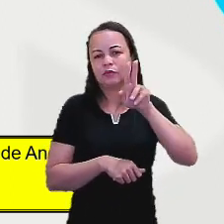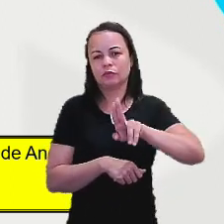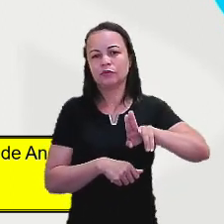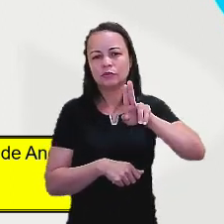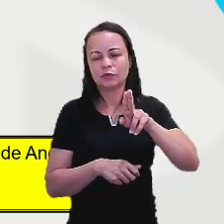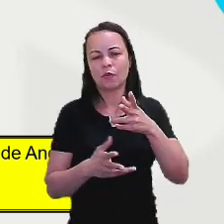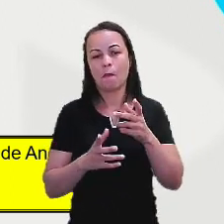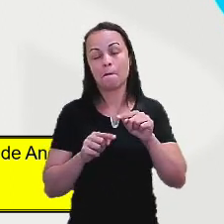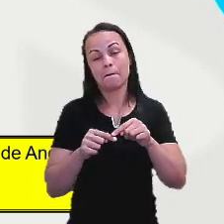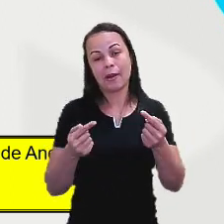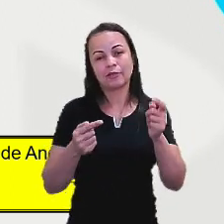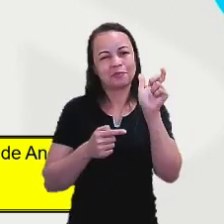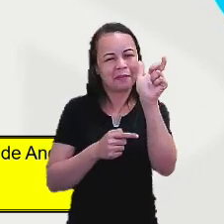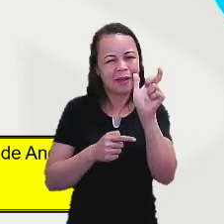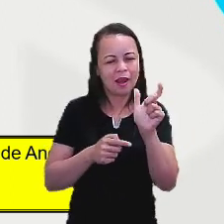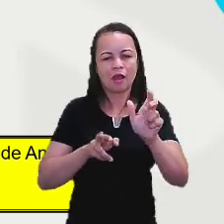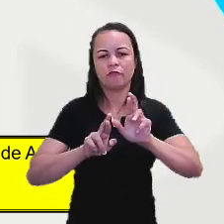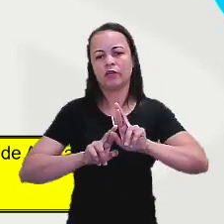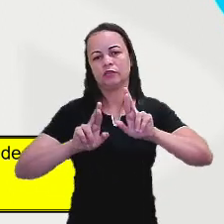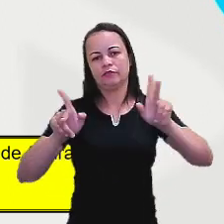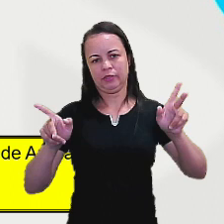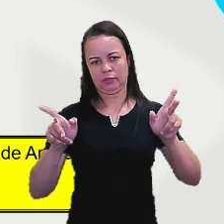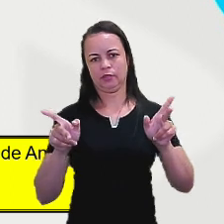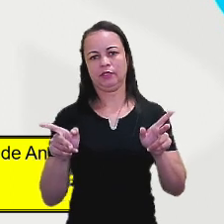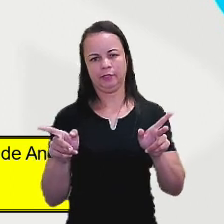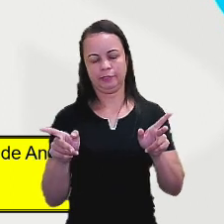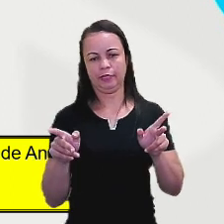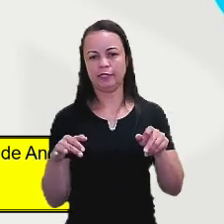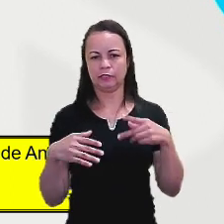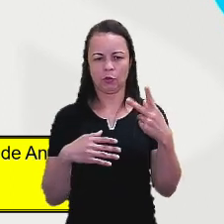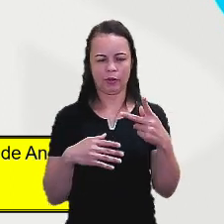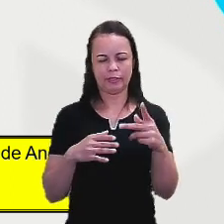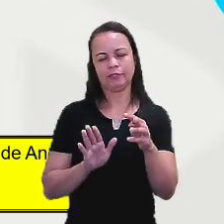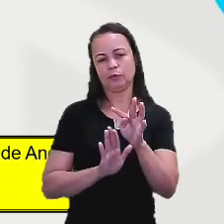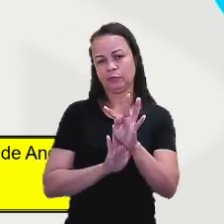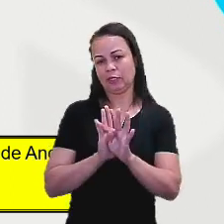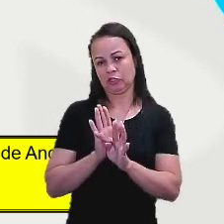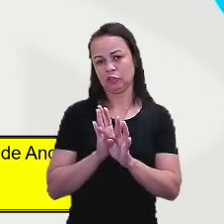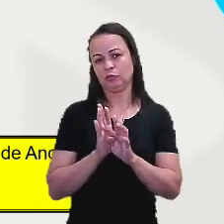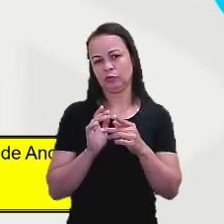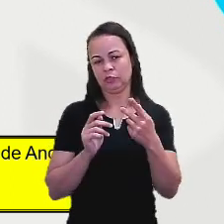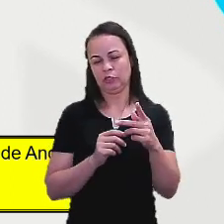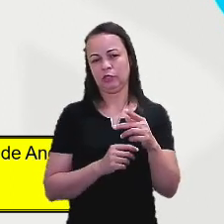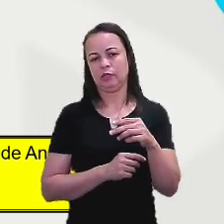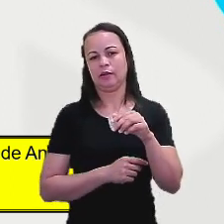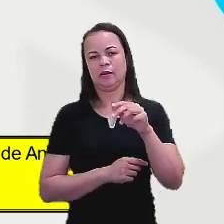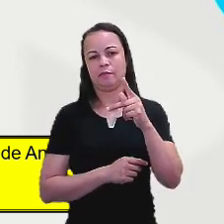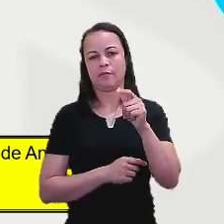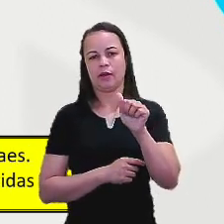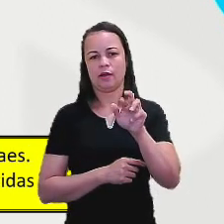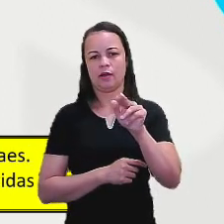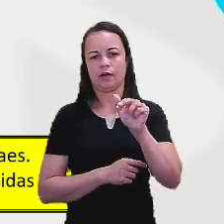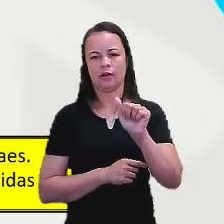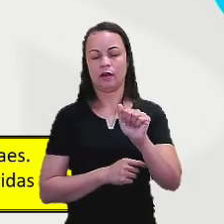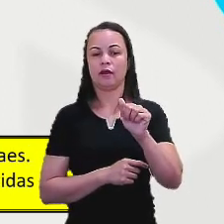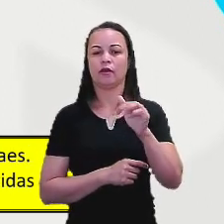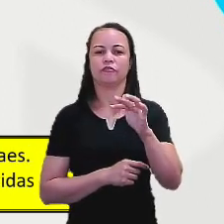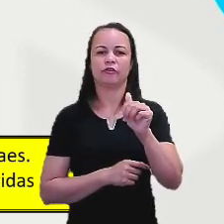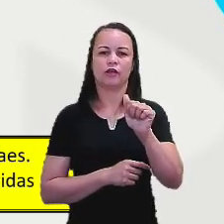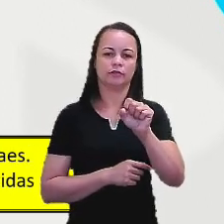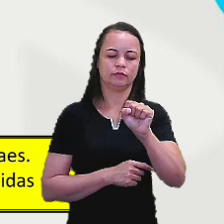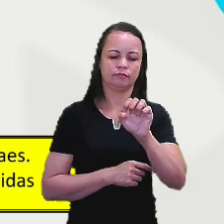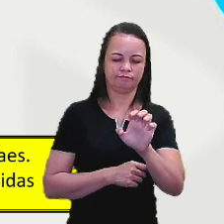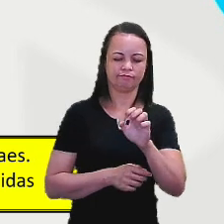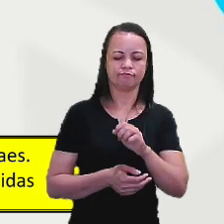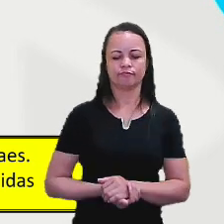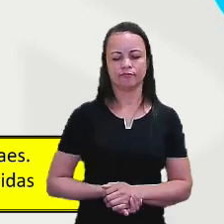mas com outras palavras. Então, isso é uma forma de intertextualidade aí, no caso, uma paráfrase. Já o José